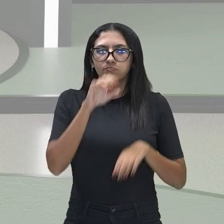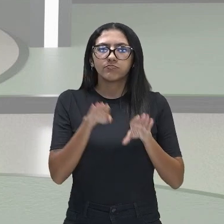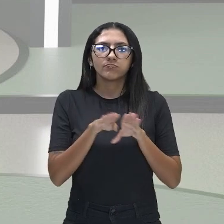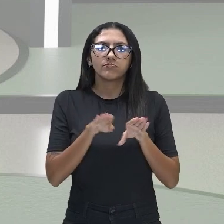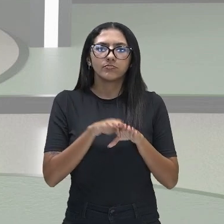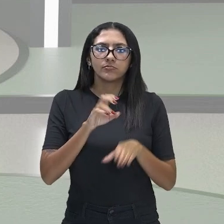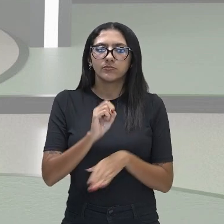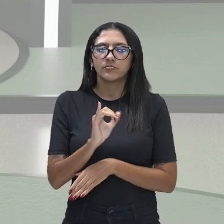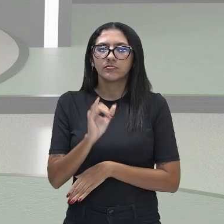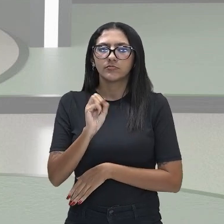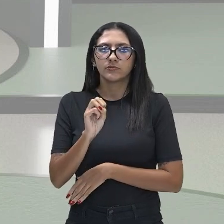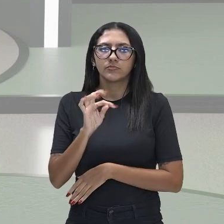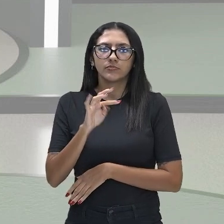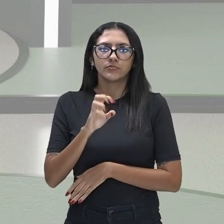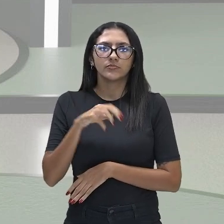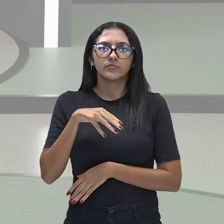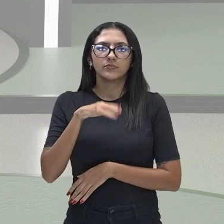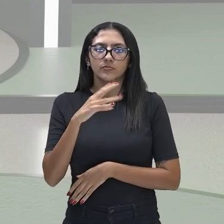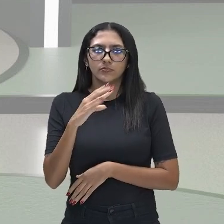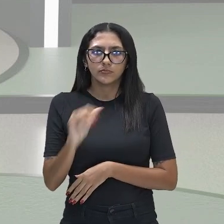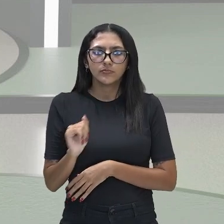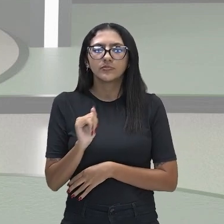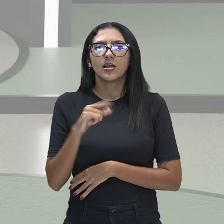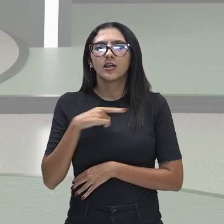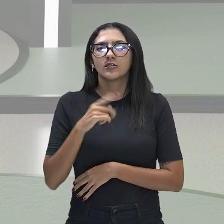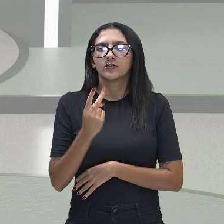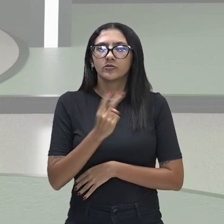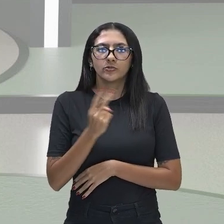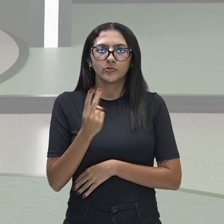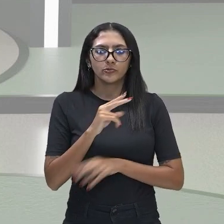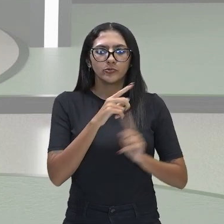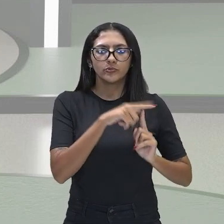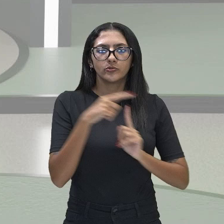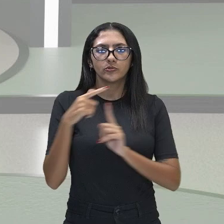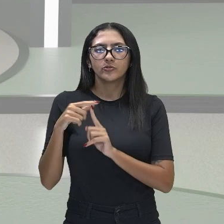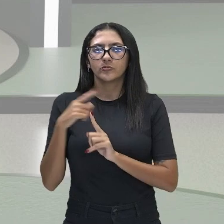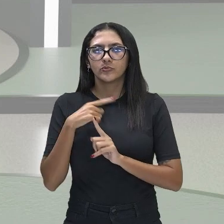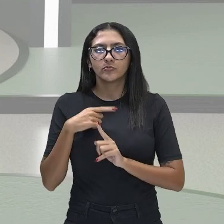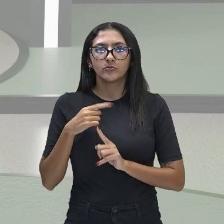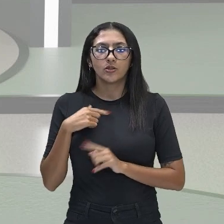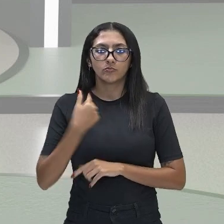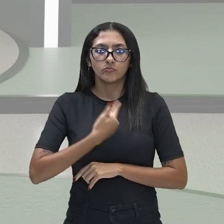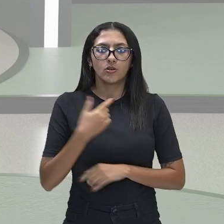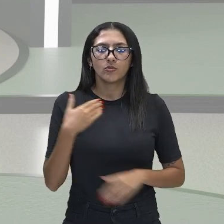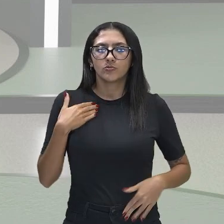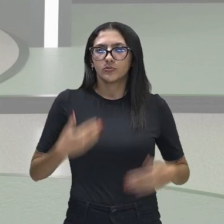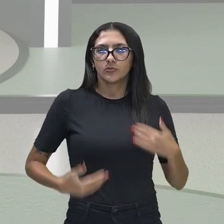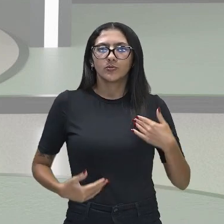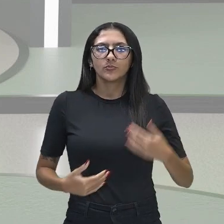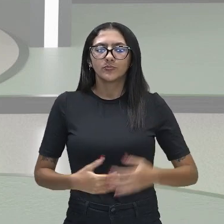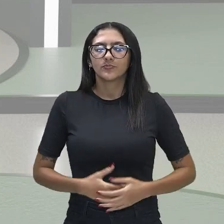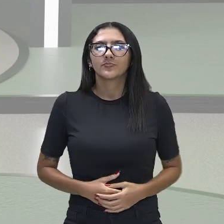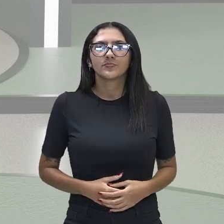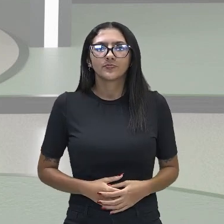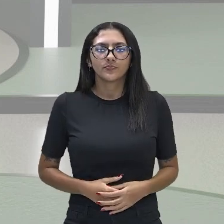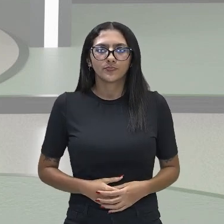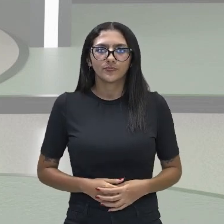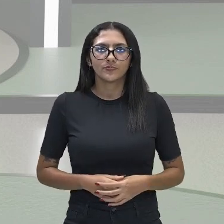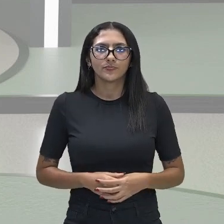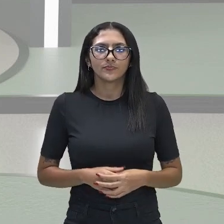sistêmica. Estes são os dois tipos de circulação que existem no nosso corpo, basicamente.